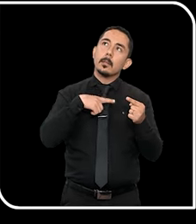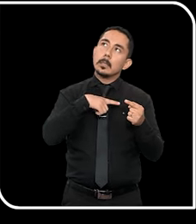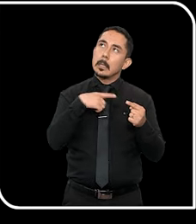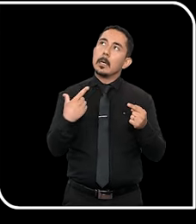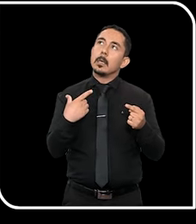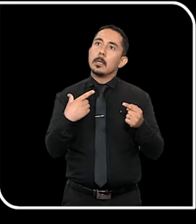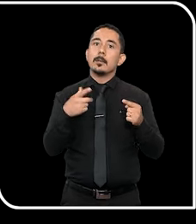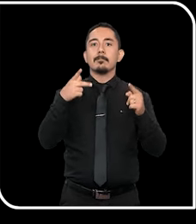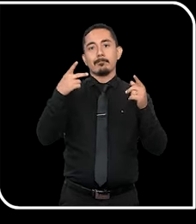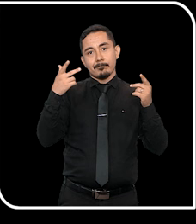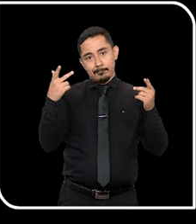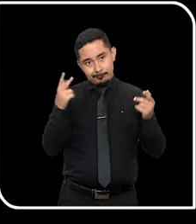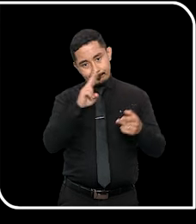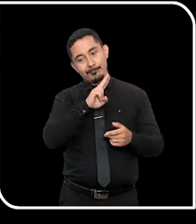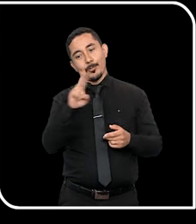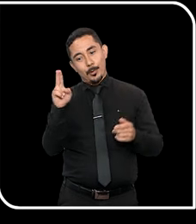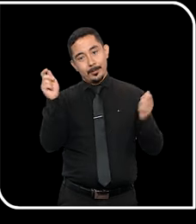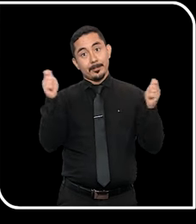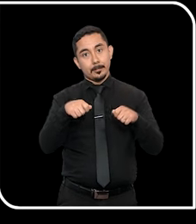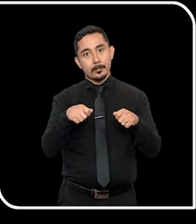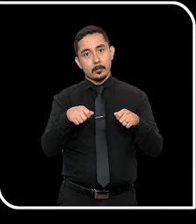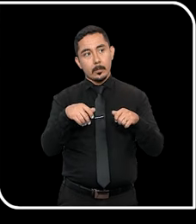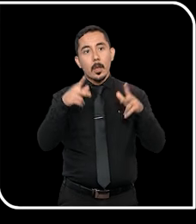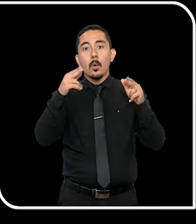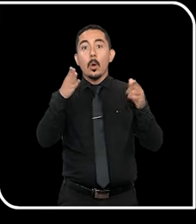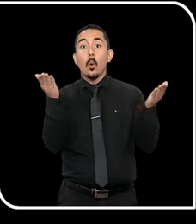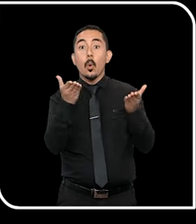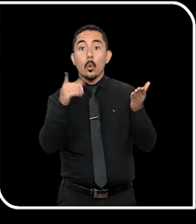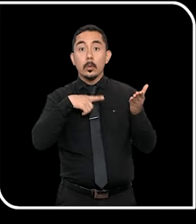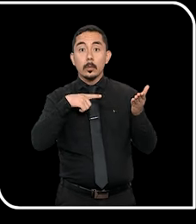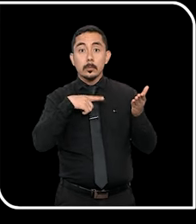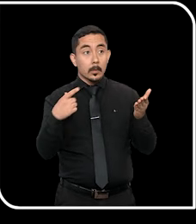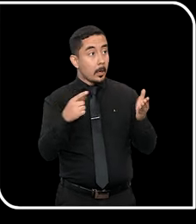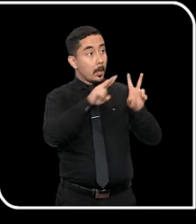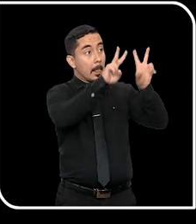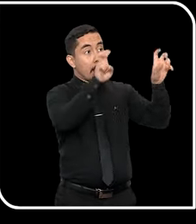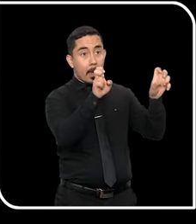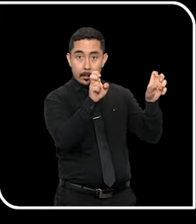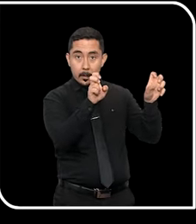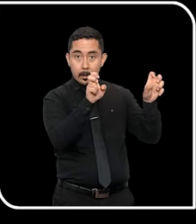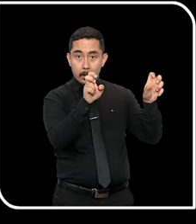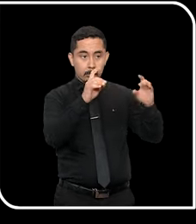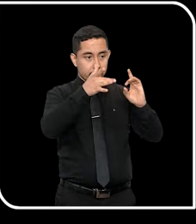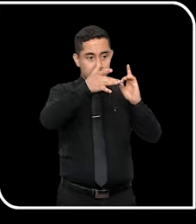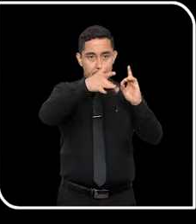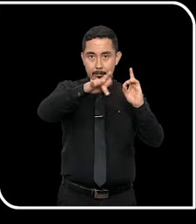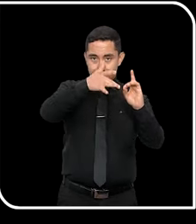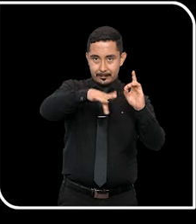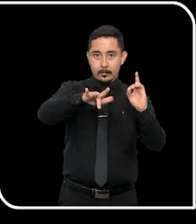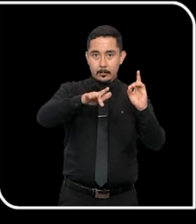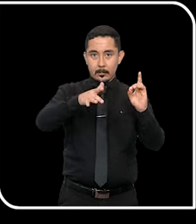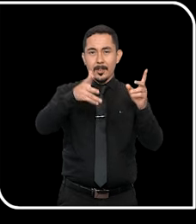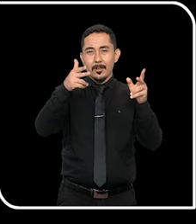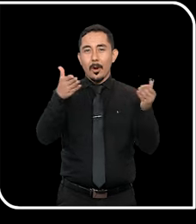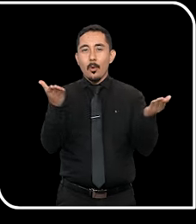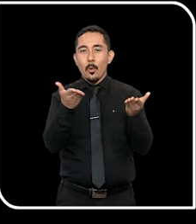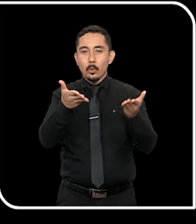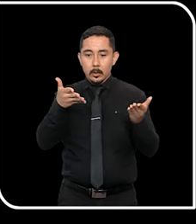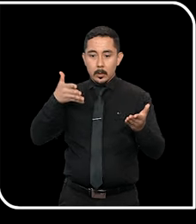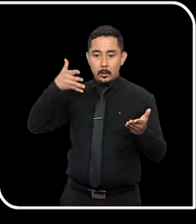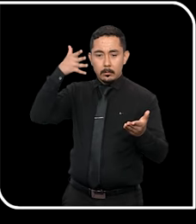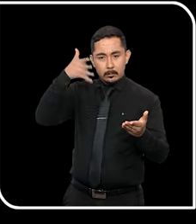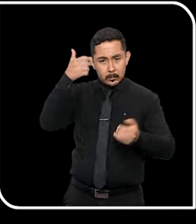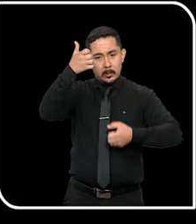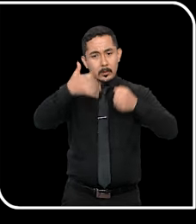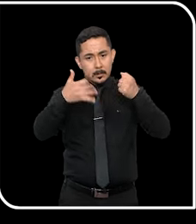de capacitismo é a mesma coisa hoje mesmo nós estamos aqui num ciclo de palestra pra infância eh nós